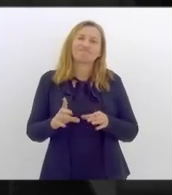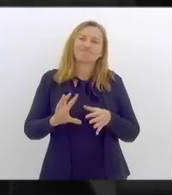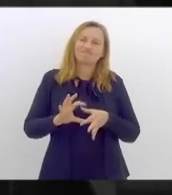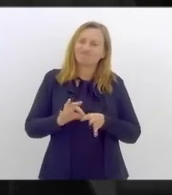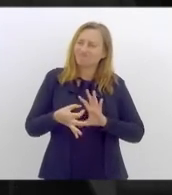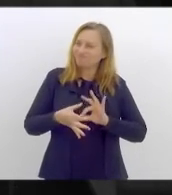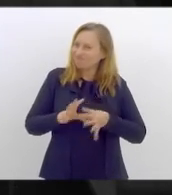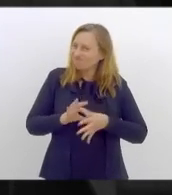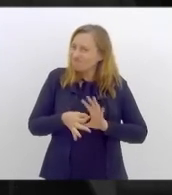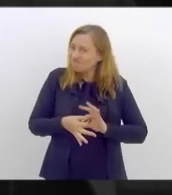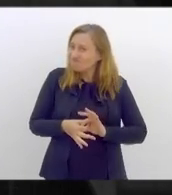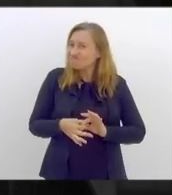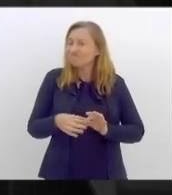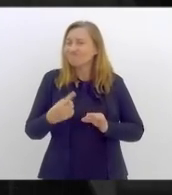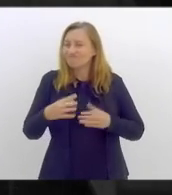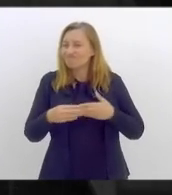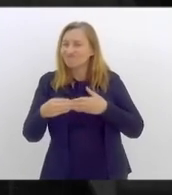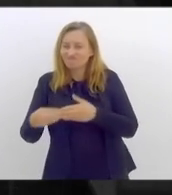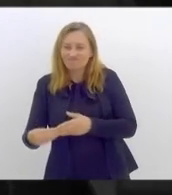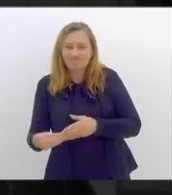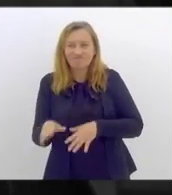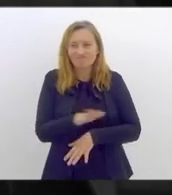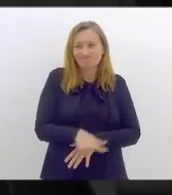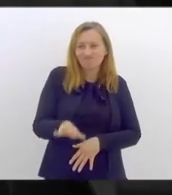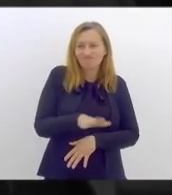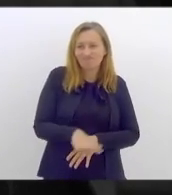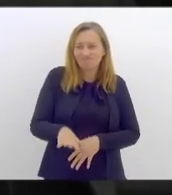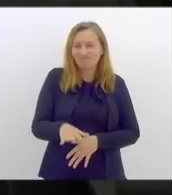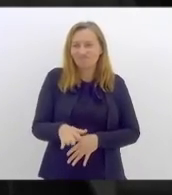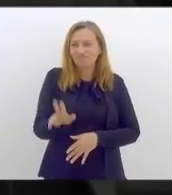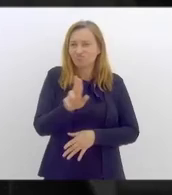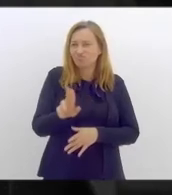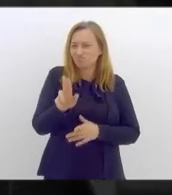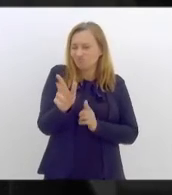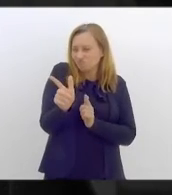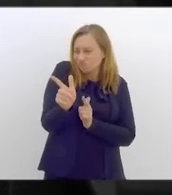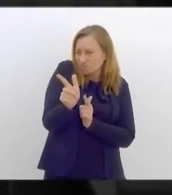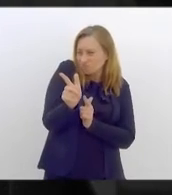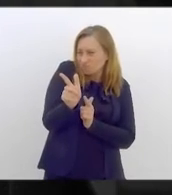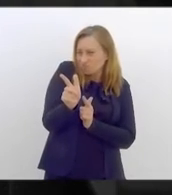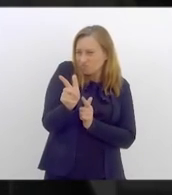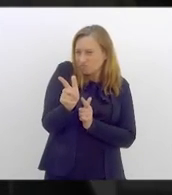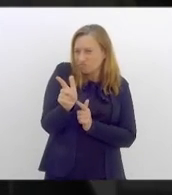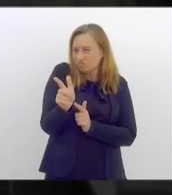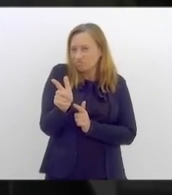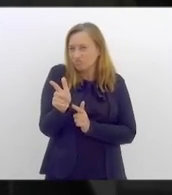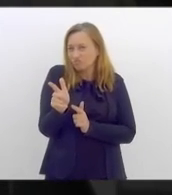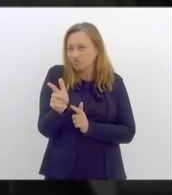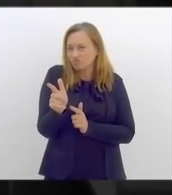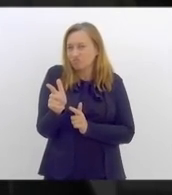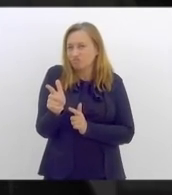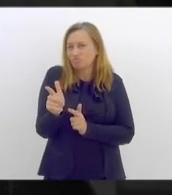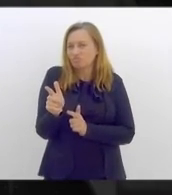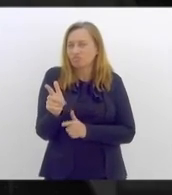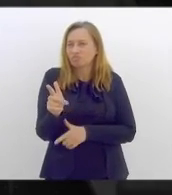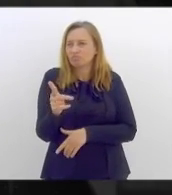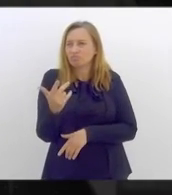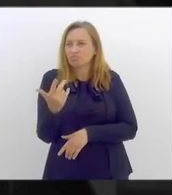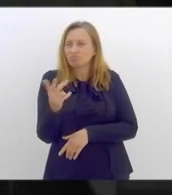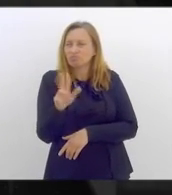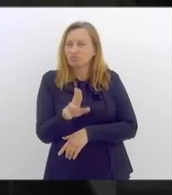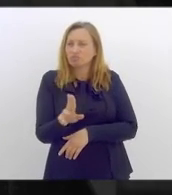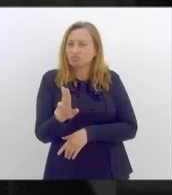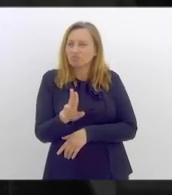dessa atividade levar as crianças a simular que estão portando fuzis e saindo em operação policial realmente não me